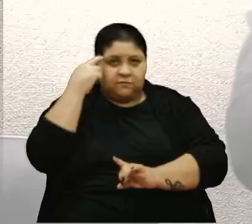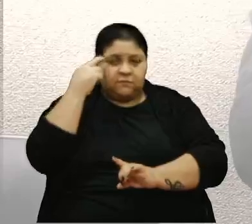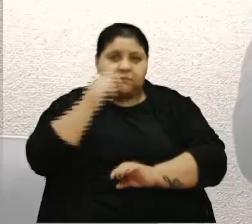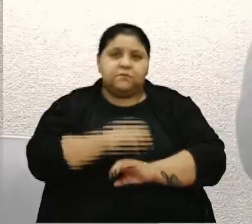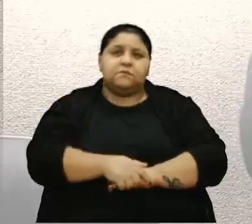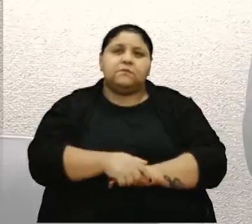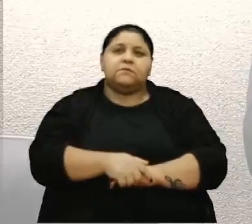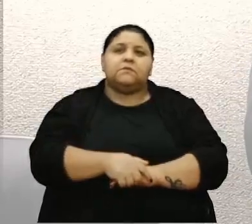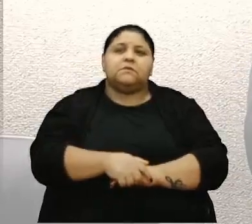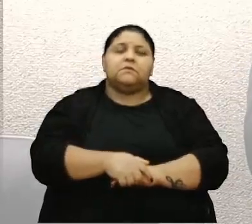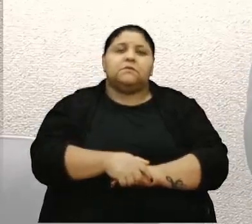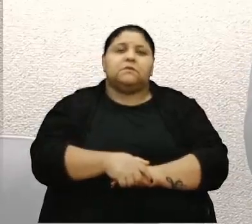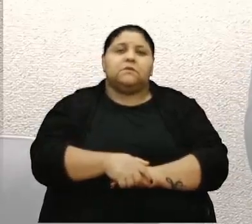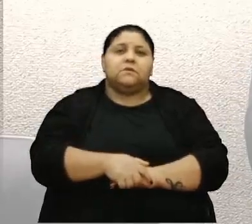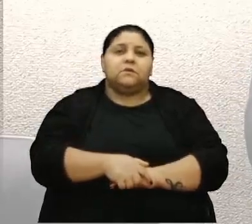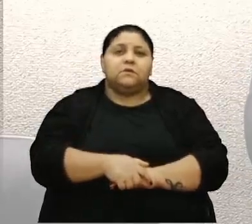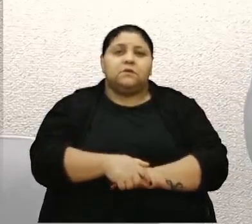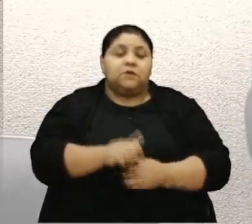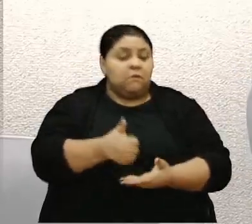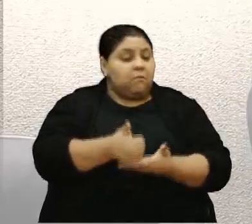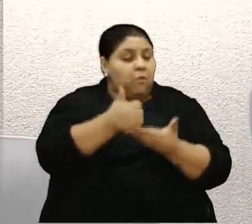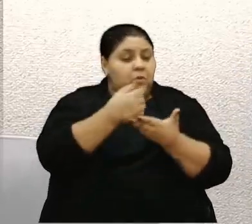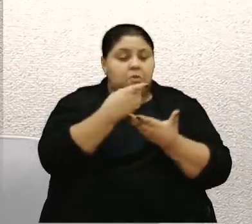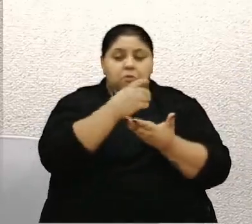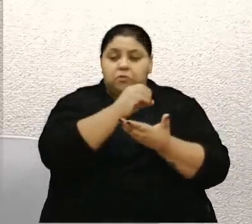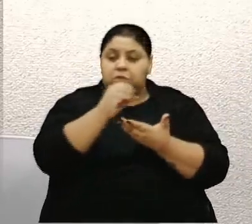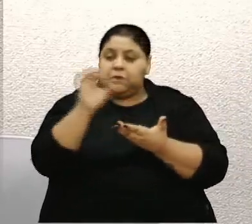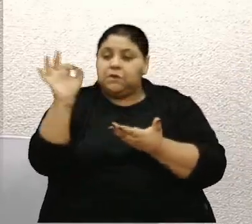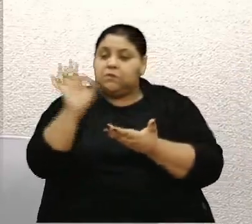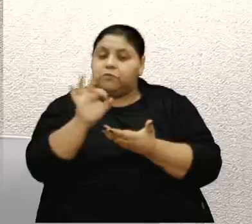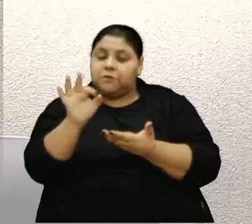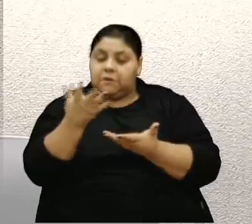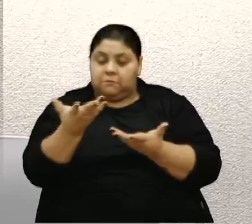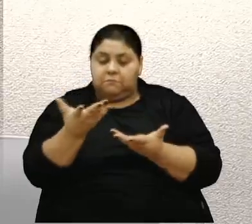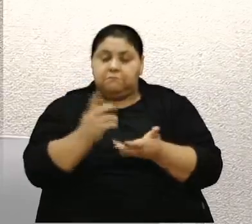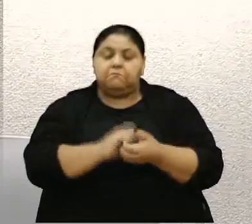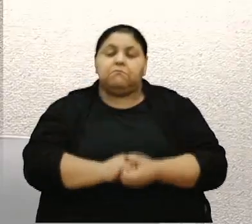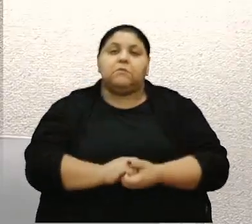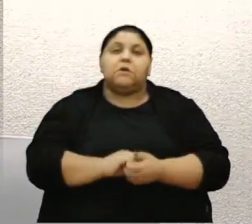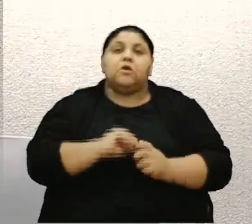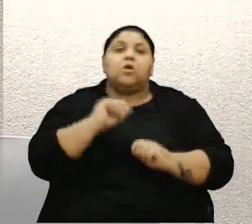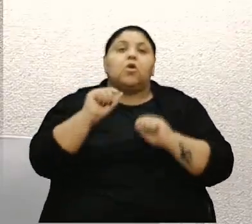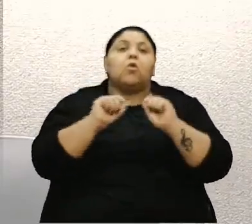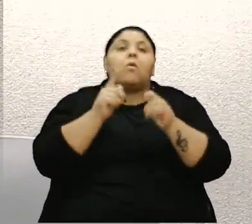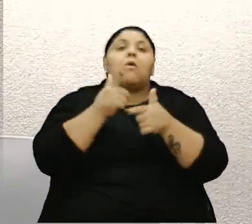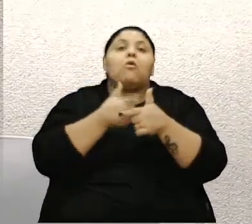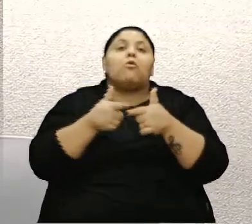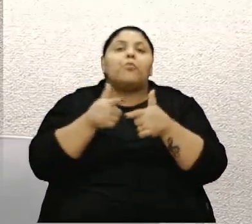compactuo 100%. Qual é o gargalo?